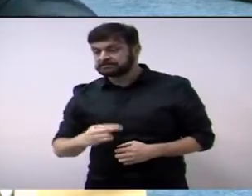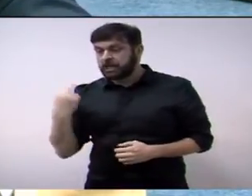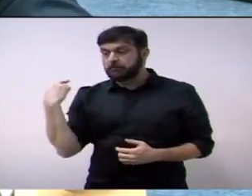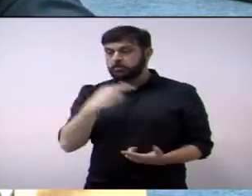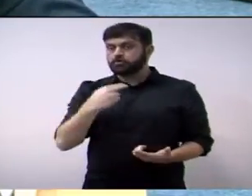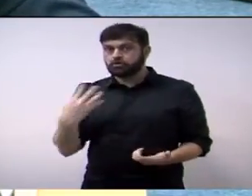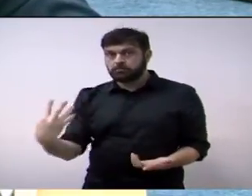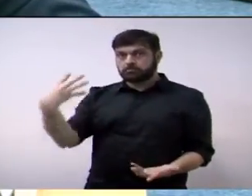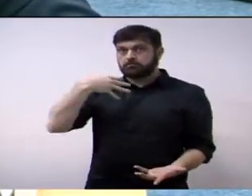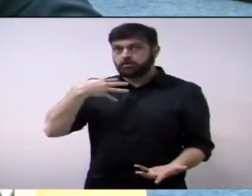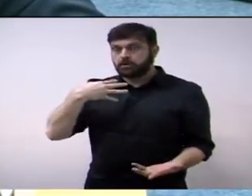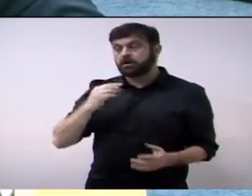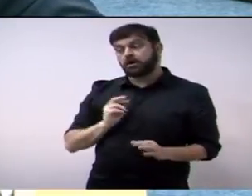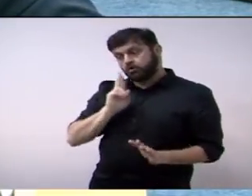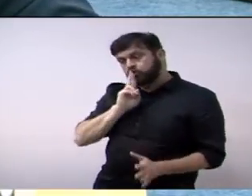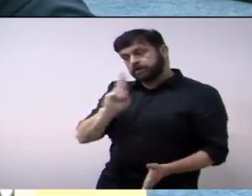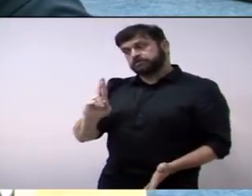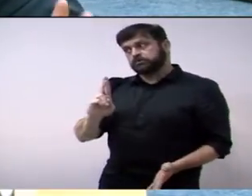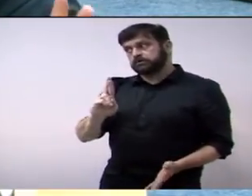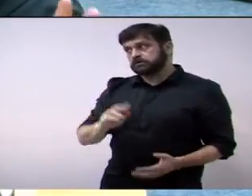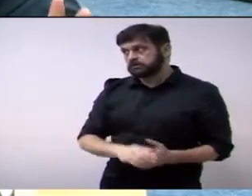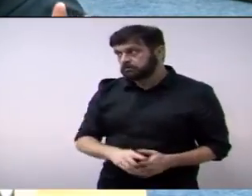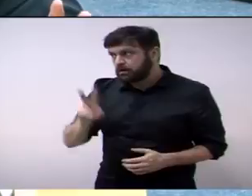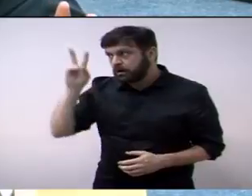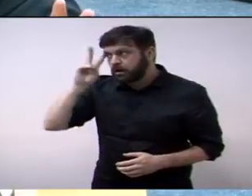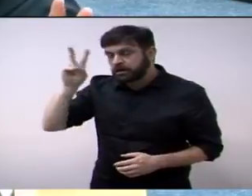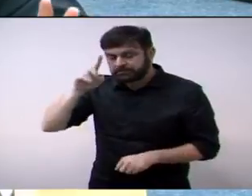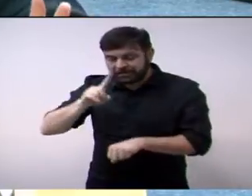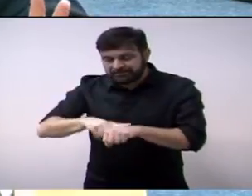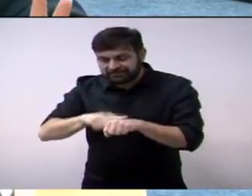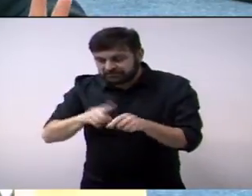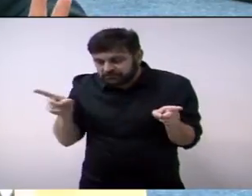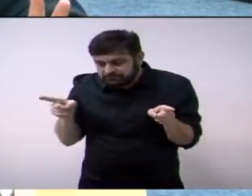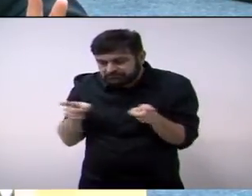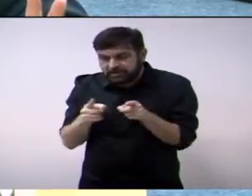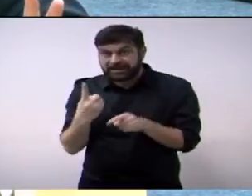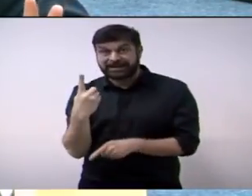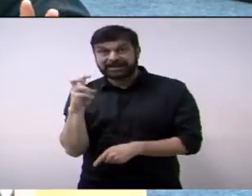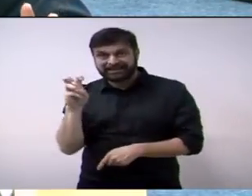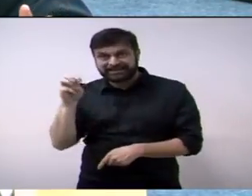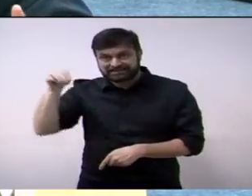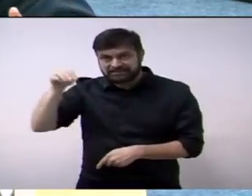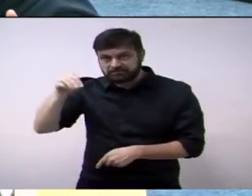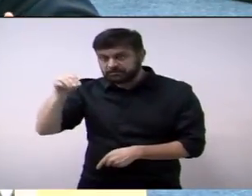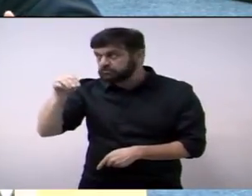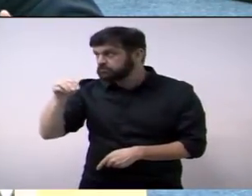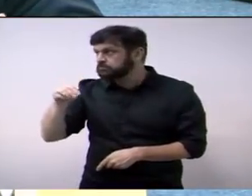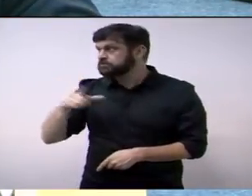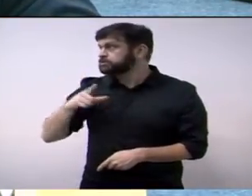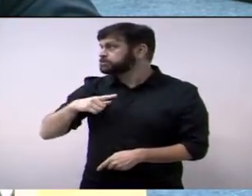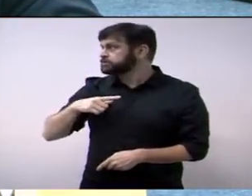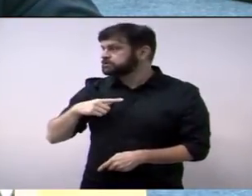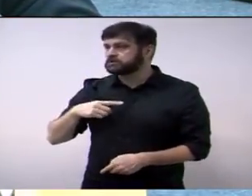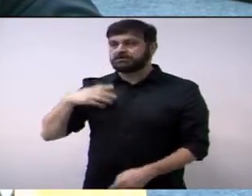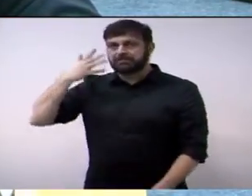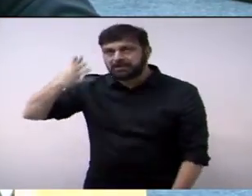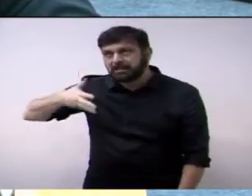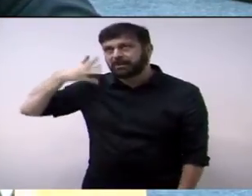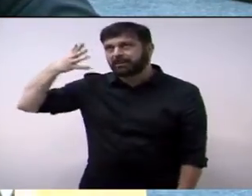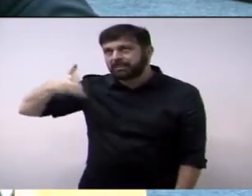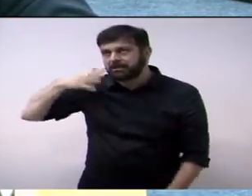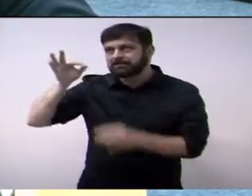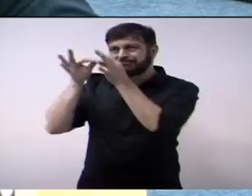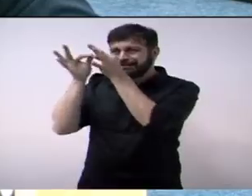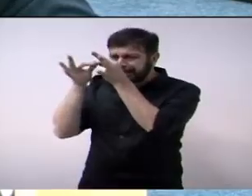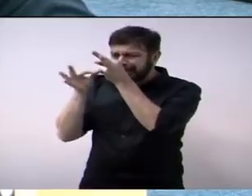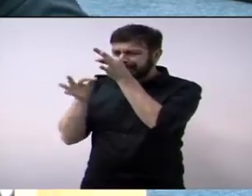poder se falar. Né? Mas o senhor lembra quando diminuiu o tempo de 15 minutos, por causa da quantidade de tempo que demorava, o